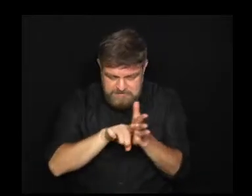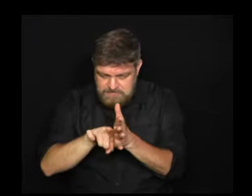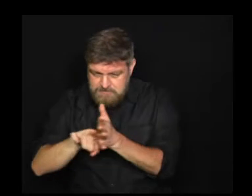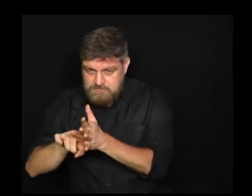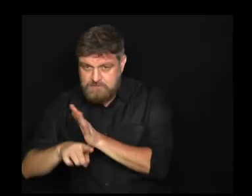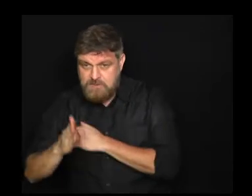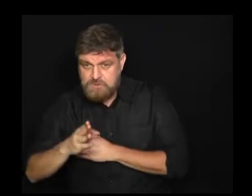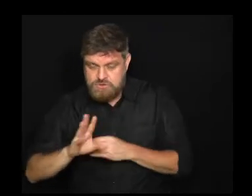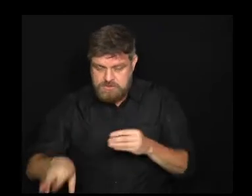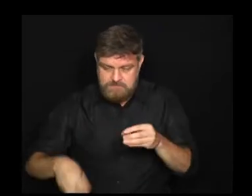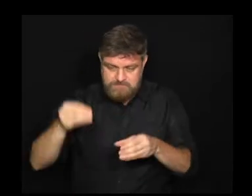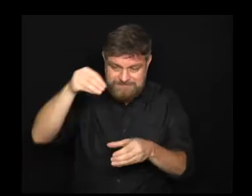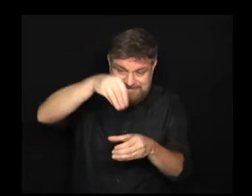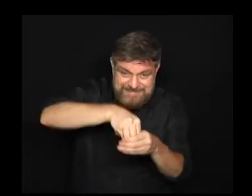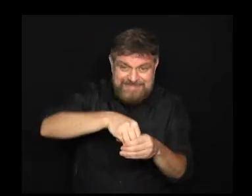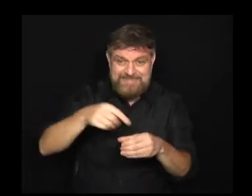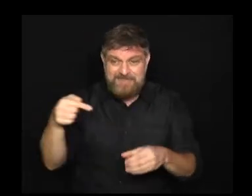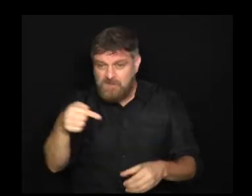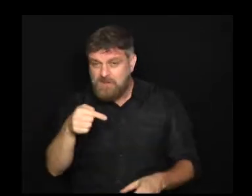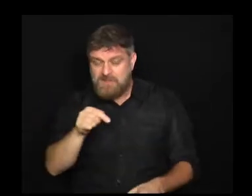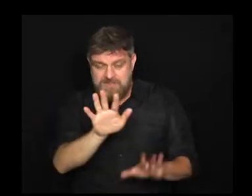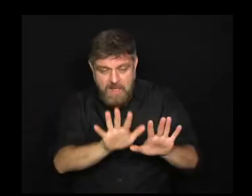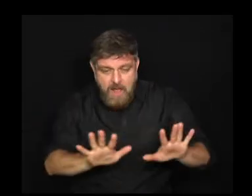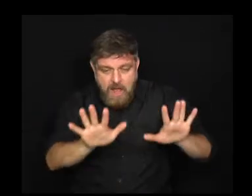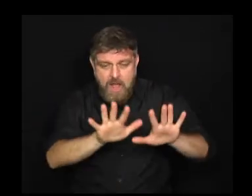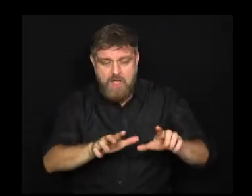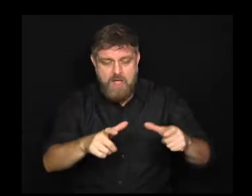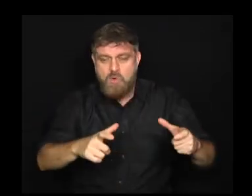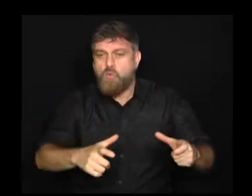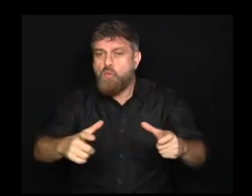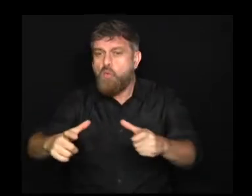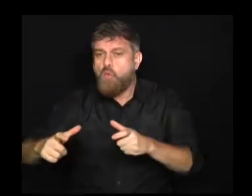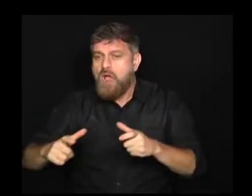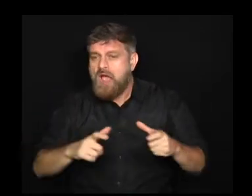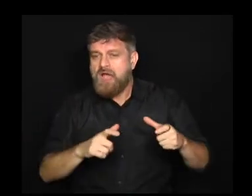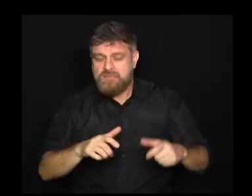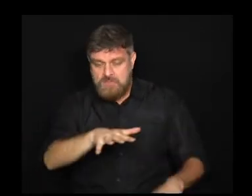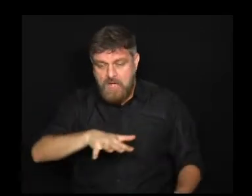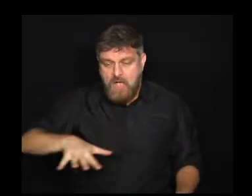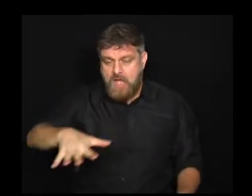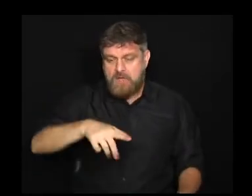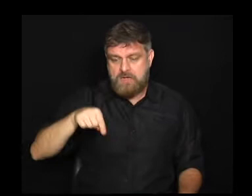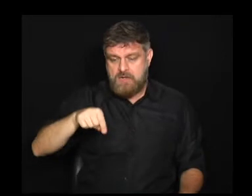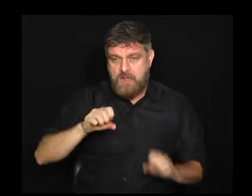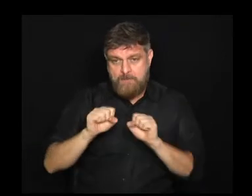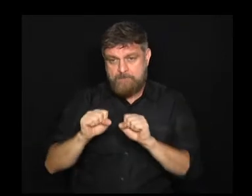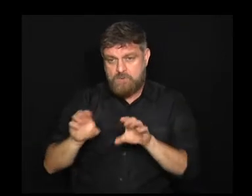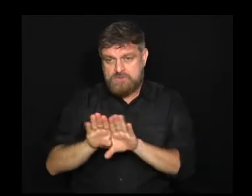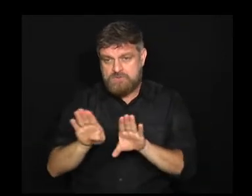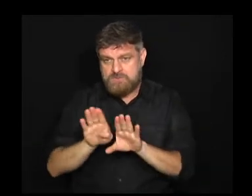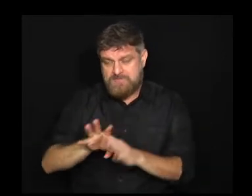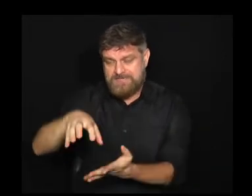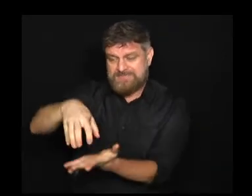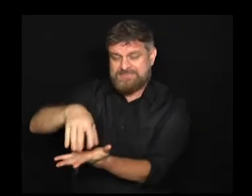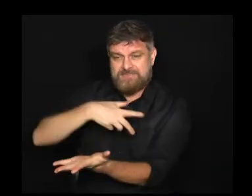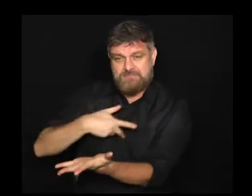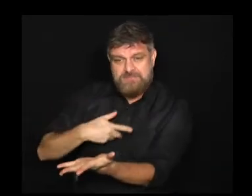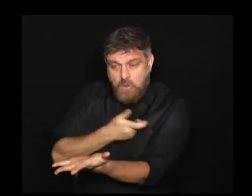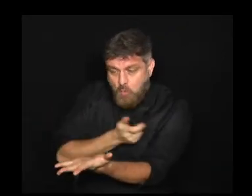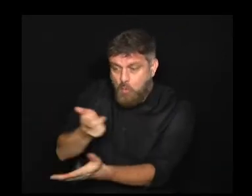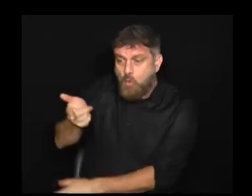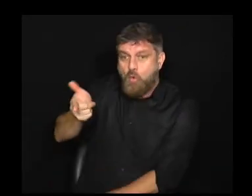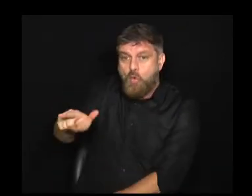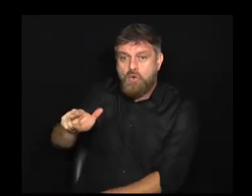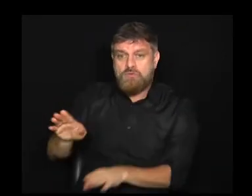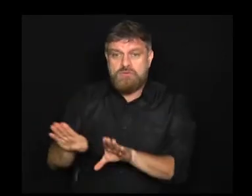inclui dentro dos cenários áreas que podem ser, inclusive, de outras unidades ou até